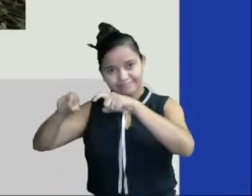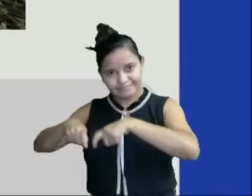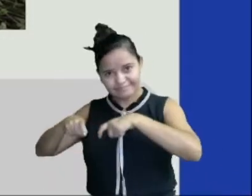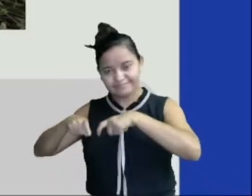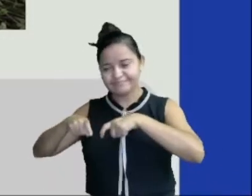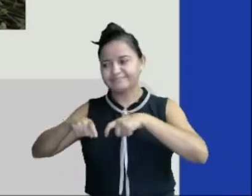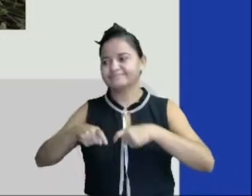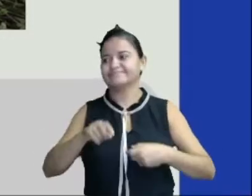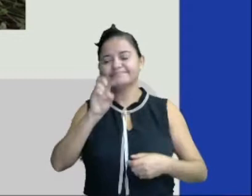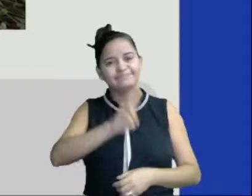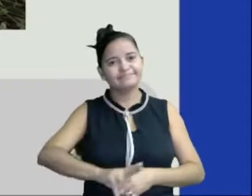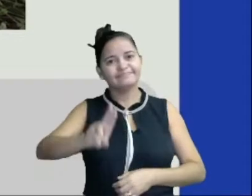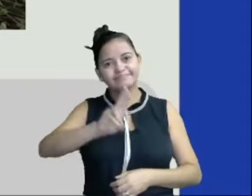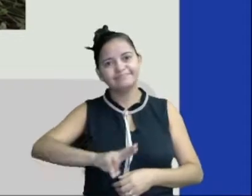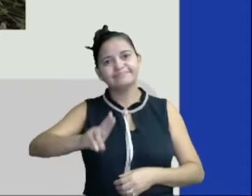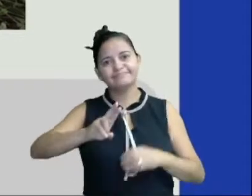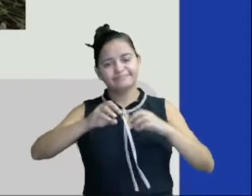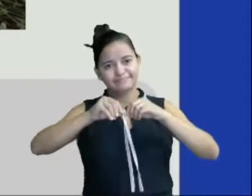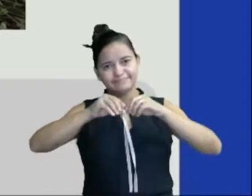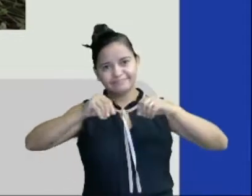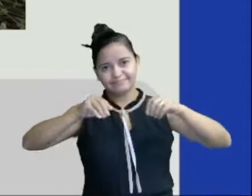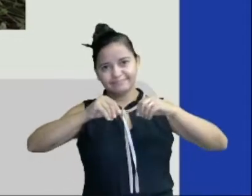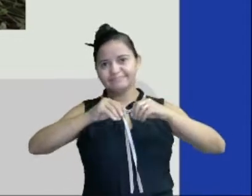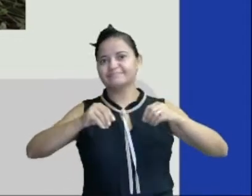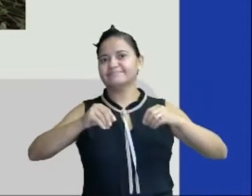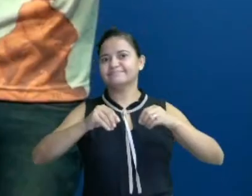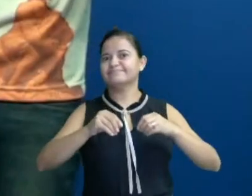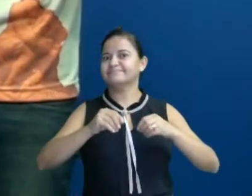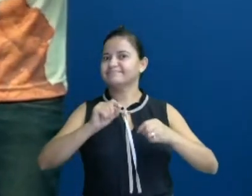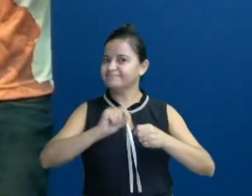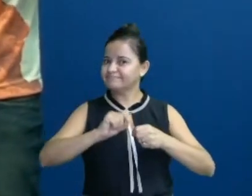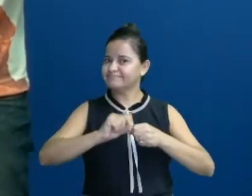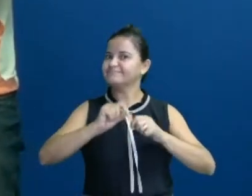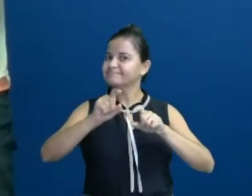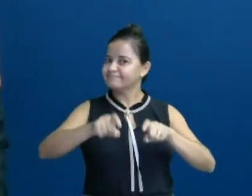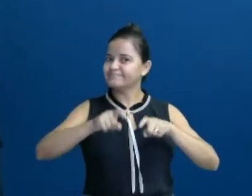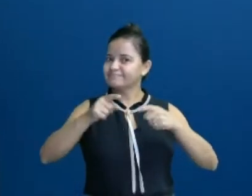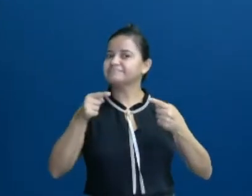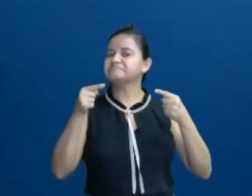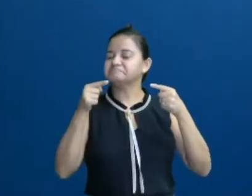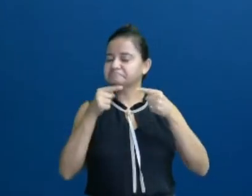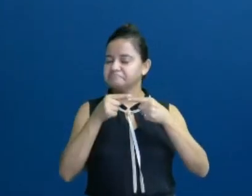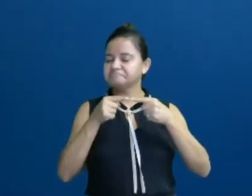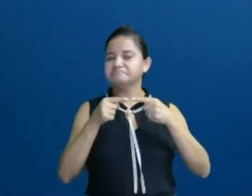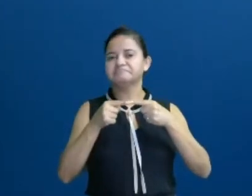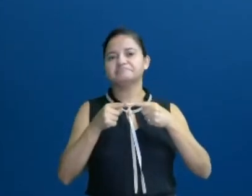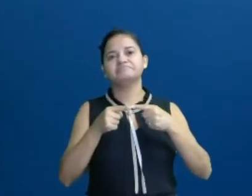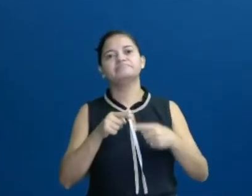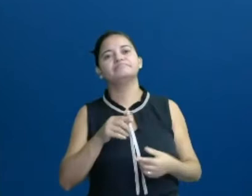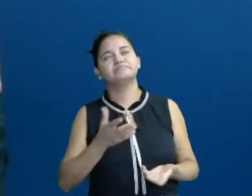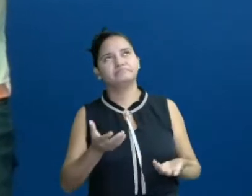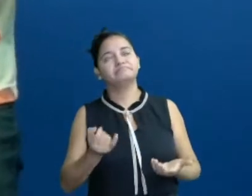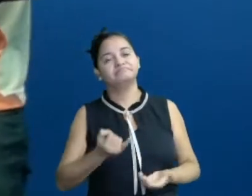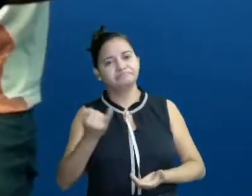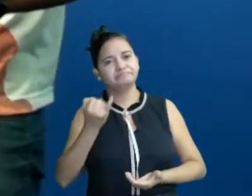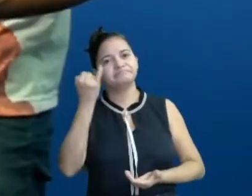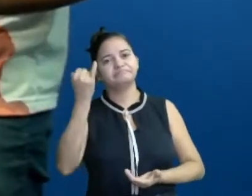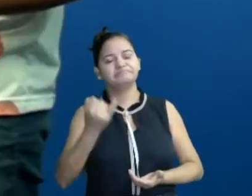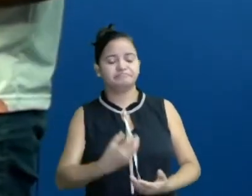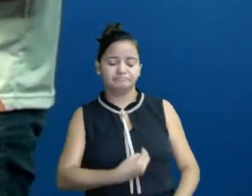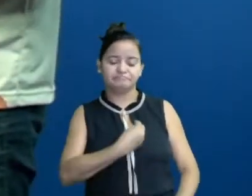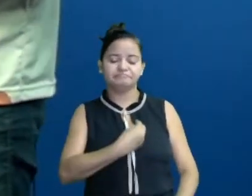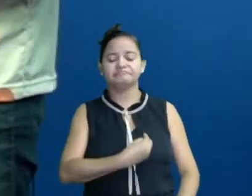de utilização do solo em atividades, né, de agricultura, né, que vai servir ali para a subsistência